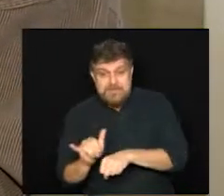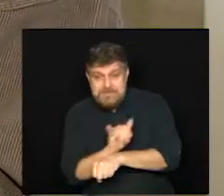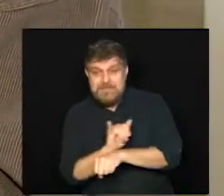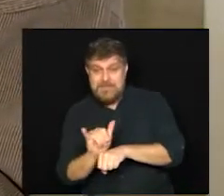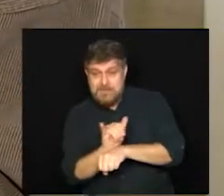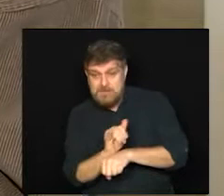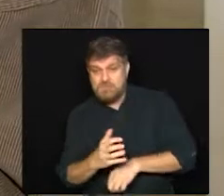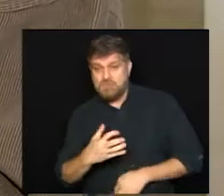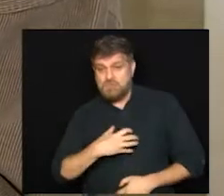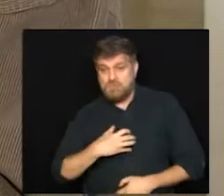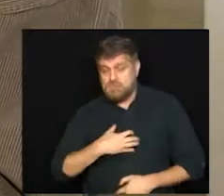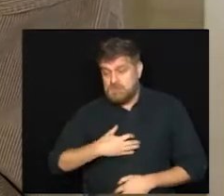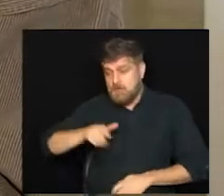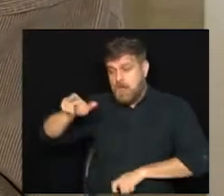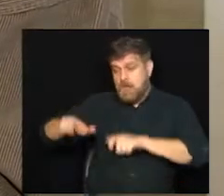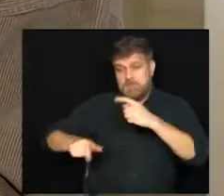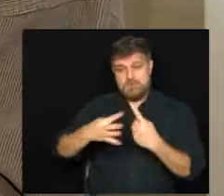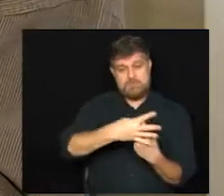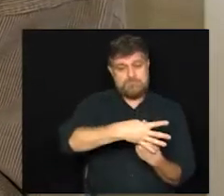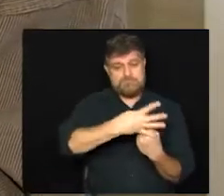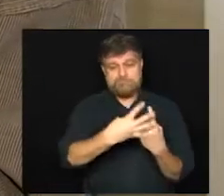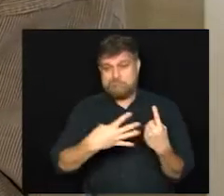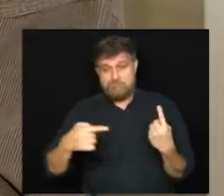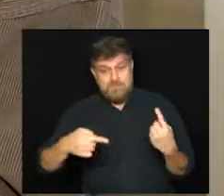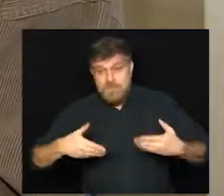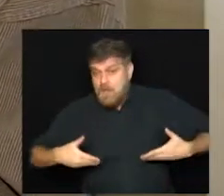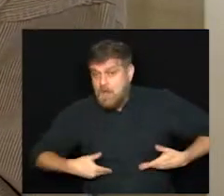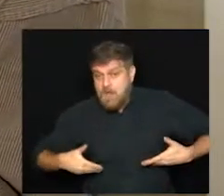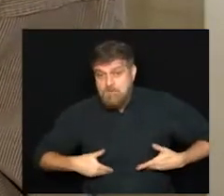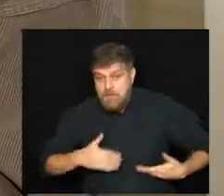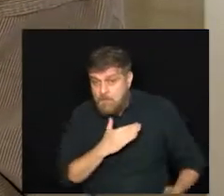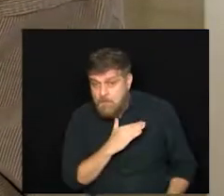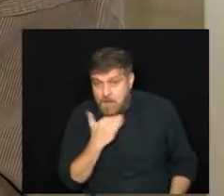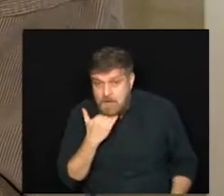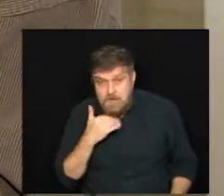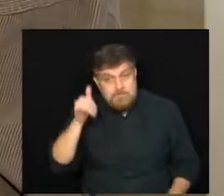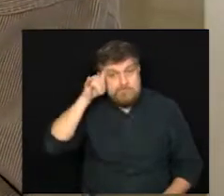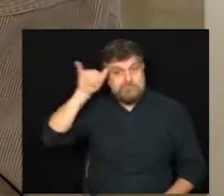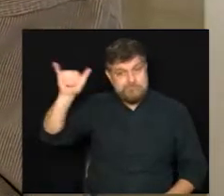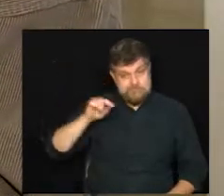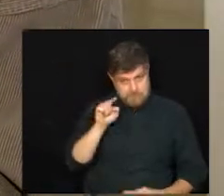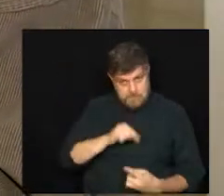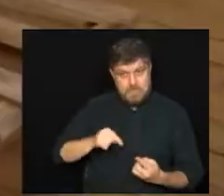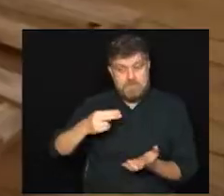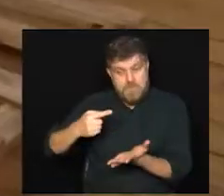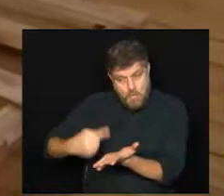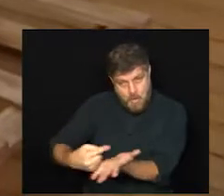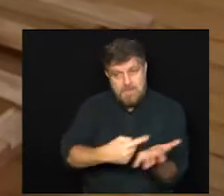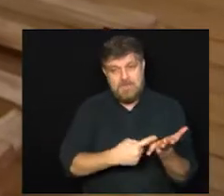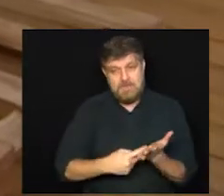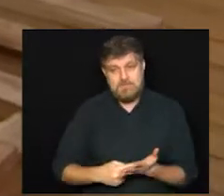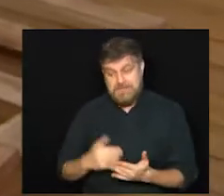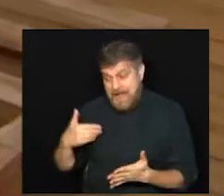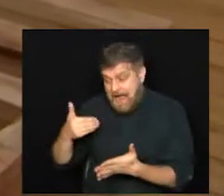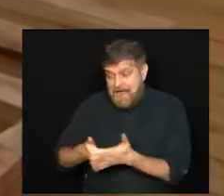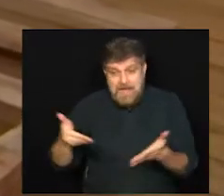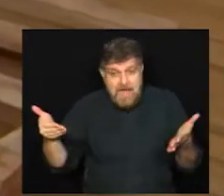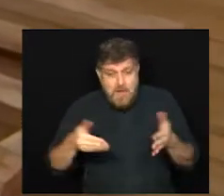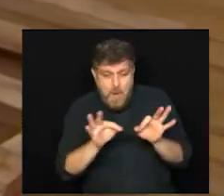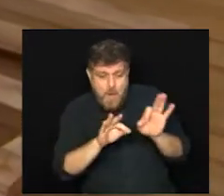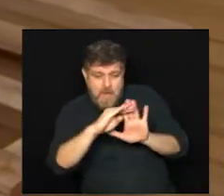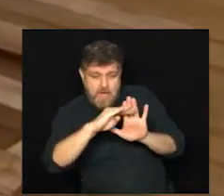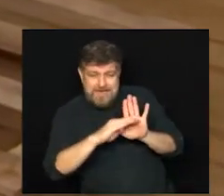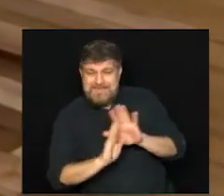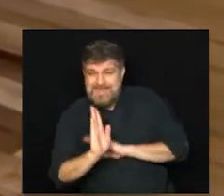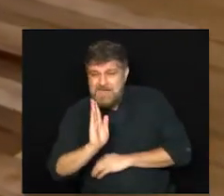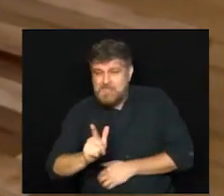mecanismos para que as pessoas LGBTI não morressem de fome. Esse foi, o nosso combinado. Até o momento, o projeto já